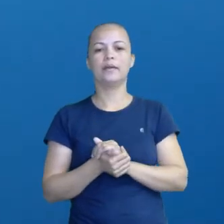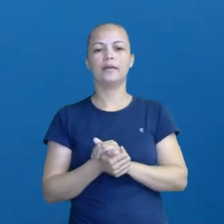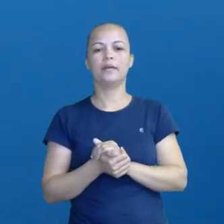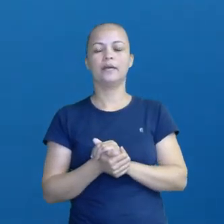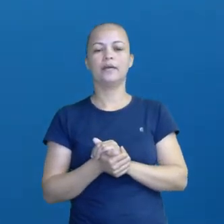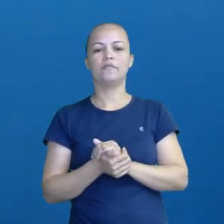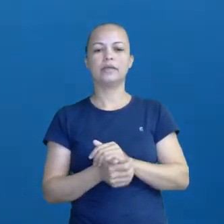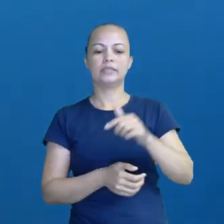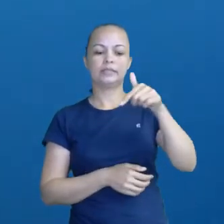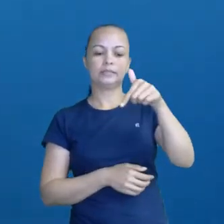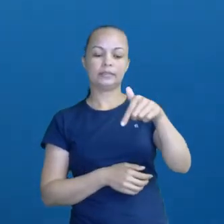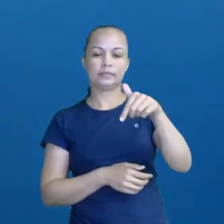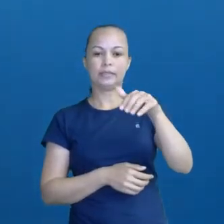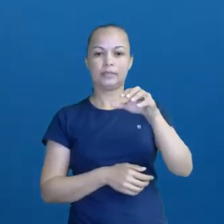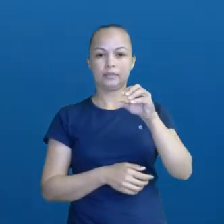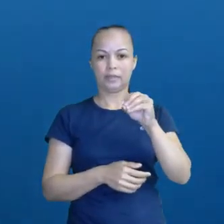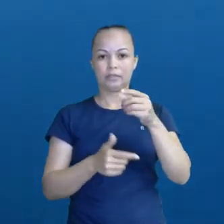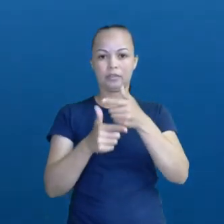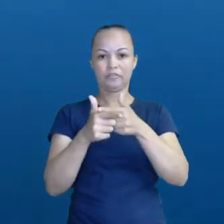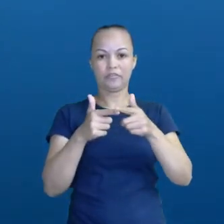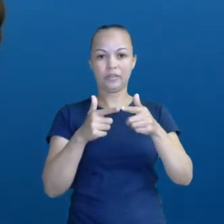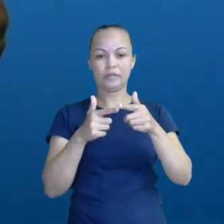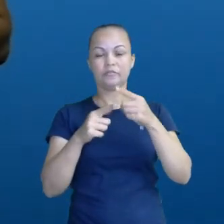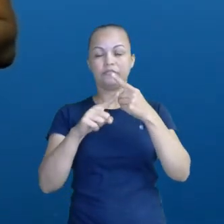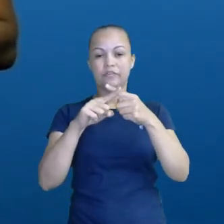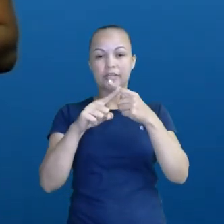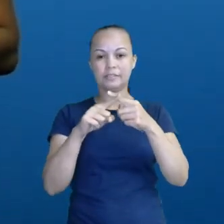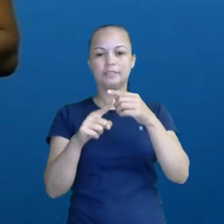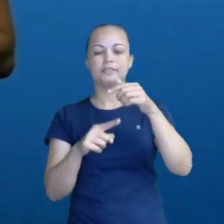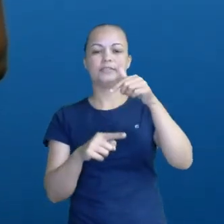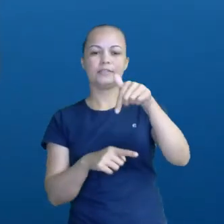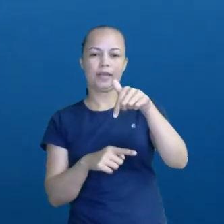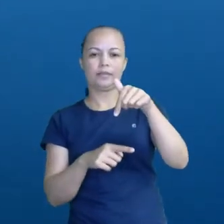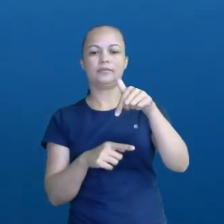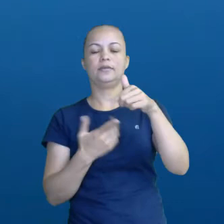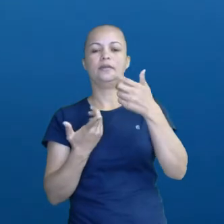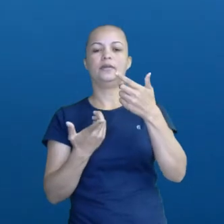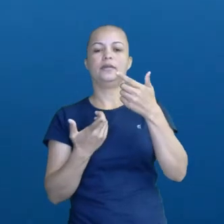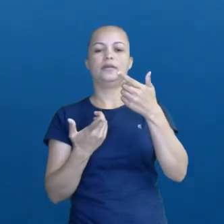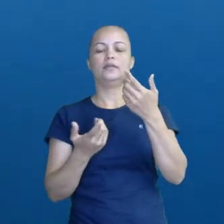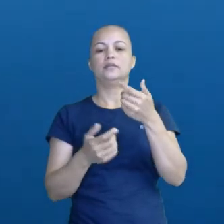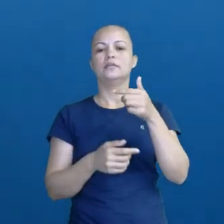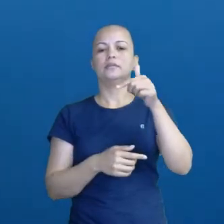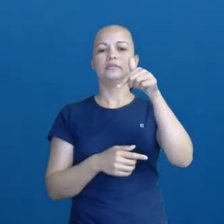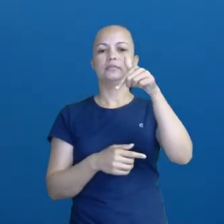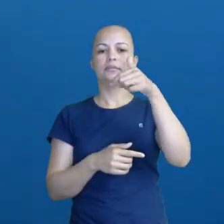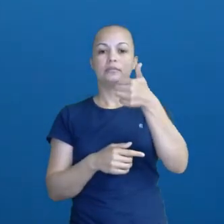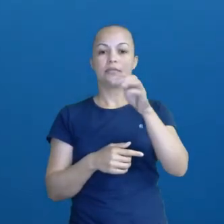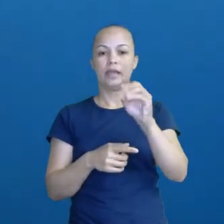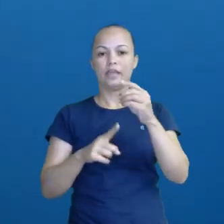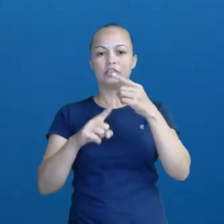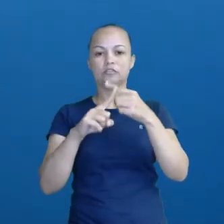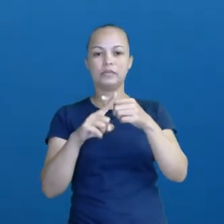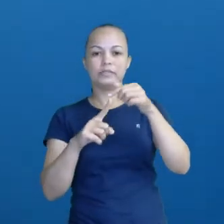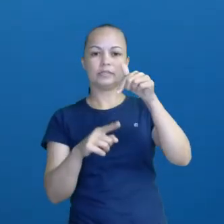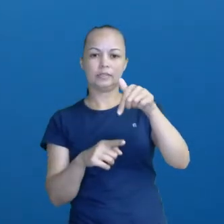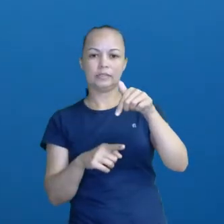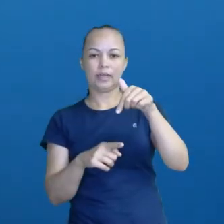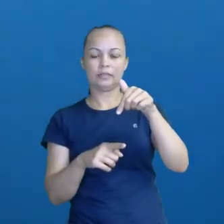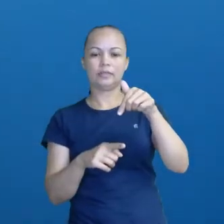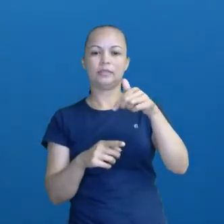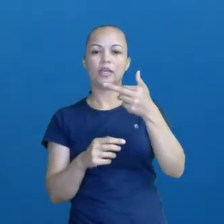ser setenta vezes sete que vai dar o resultado de quando 10 vezes sete da o resultado